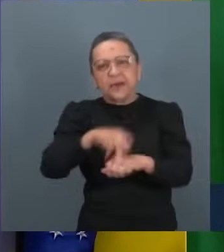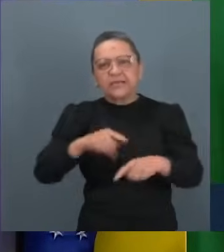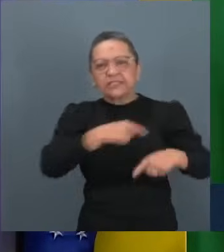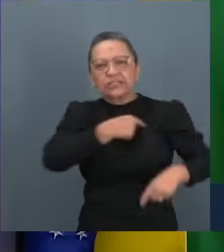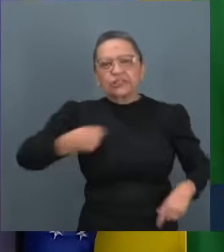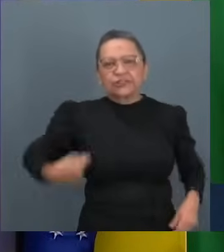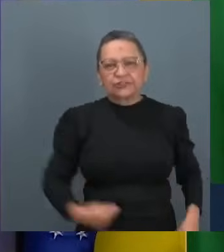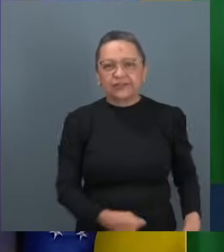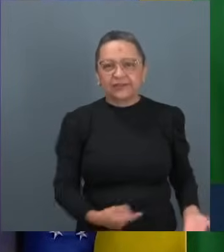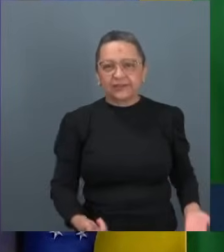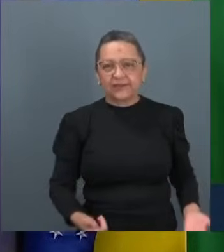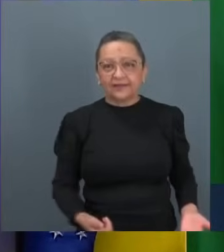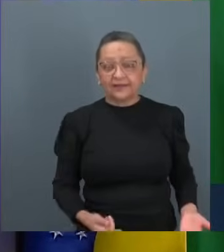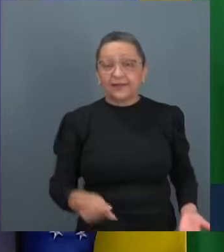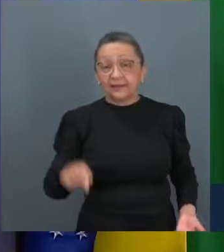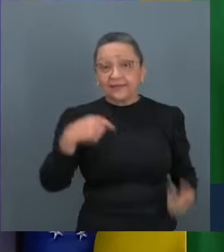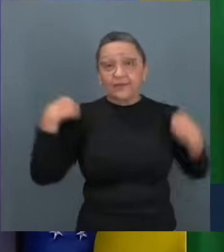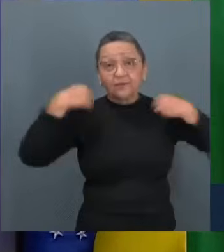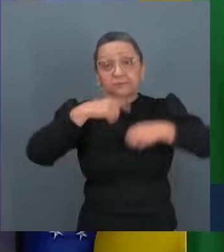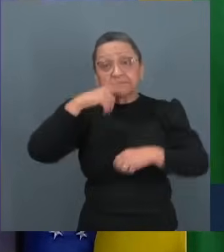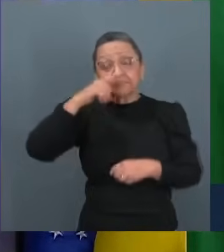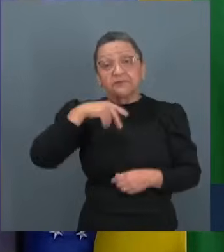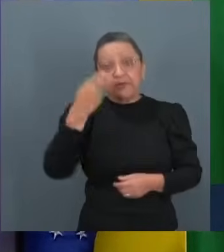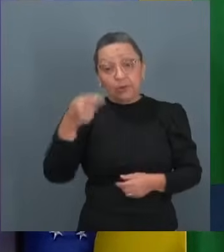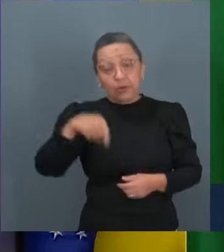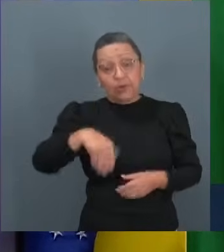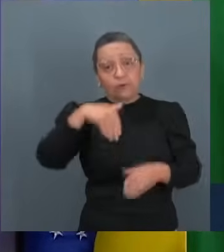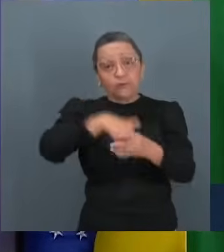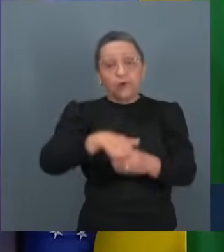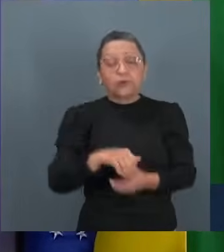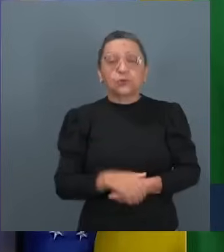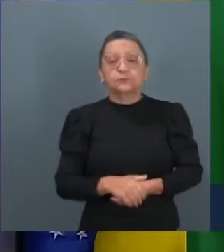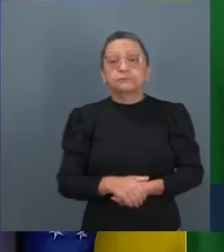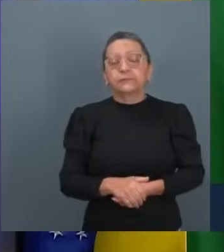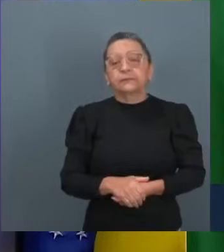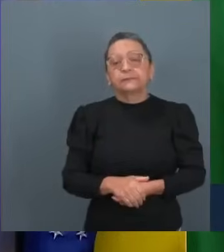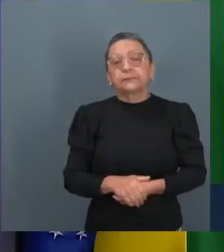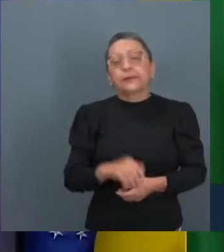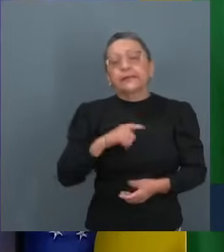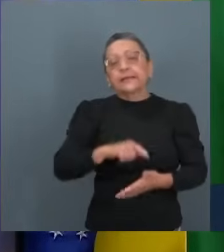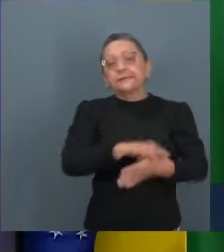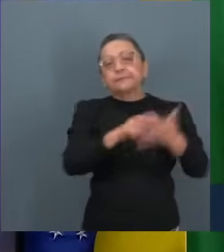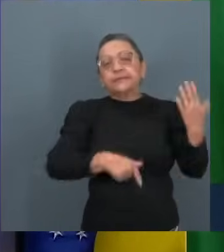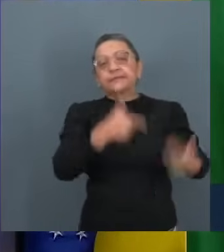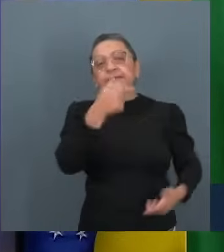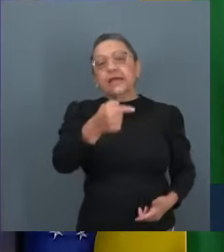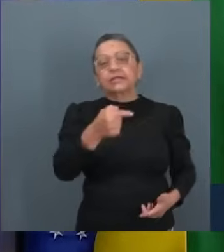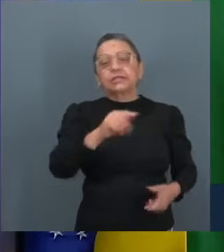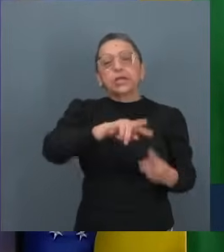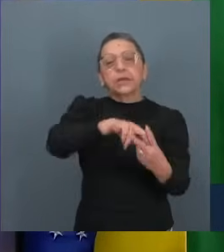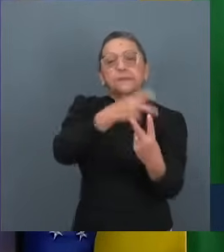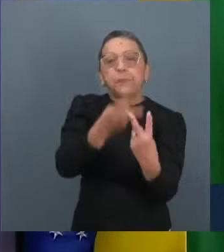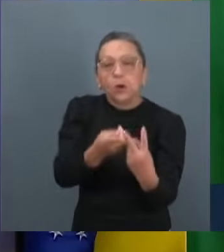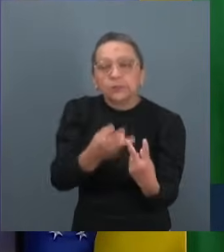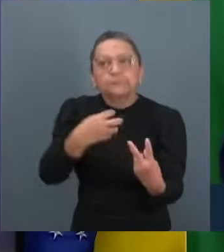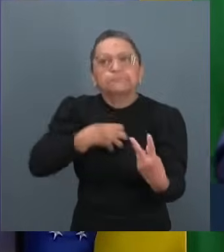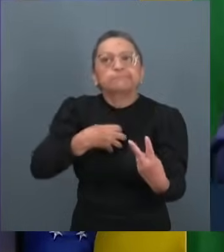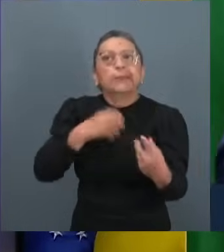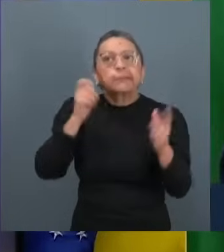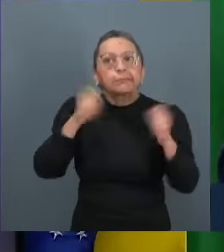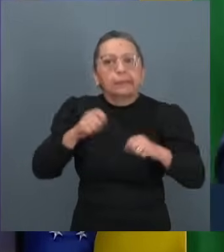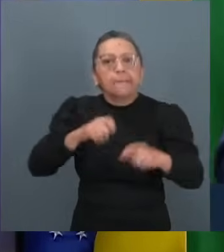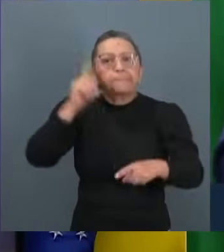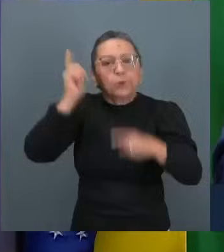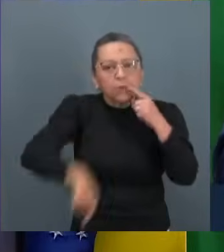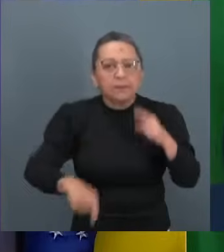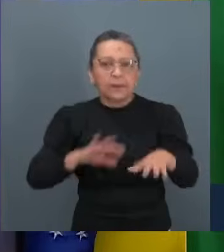emblemática, ele fez questão de ressaltar em seu voto as 7 hipóteses de situações que estariam totalmente proibidas nas